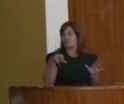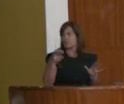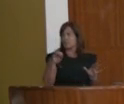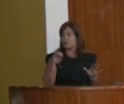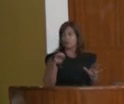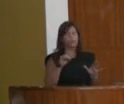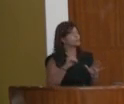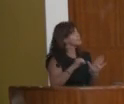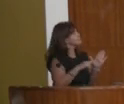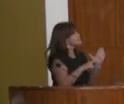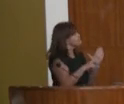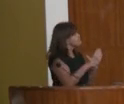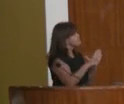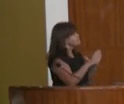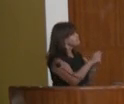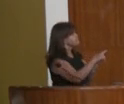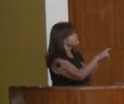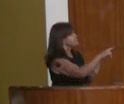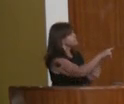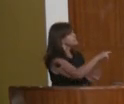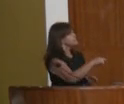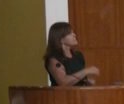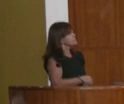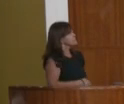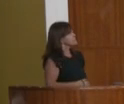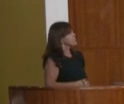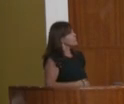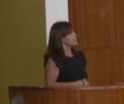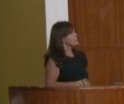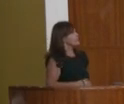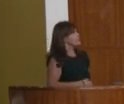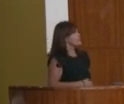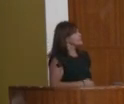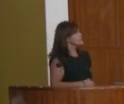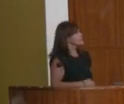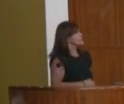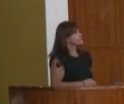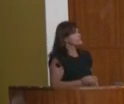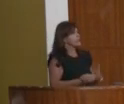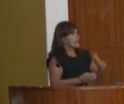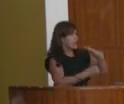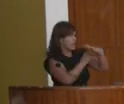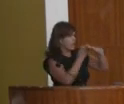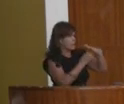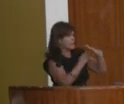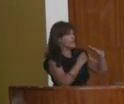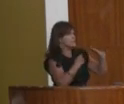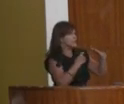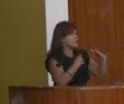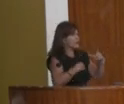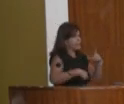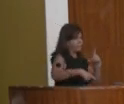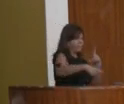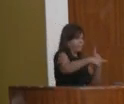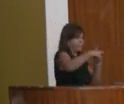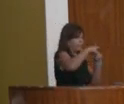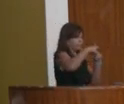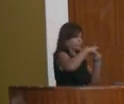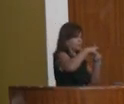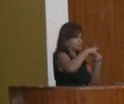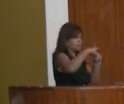ele pergunta os pontos positivos que uma empresa tem em contratar pessoas